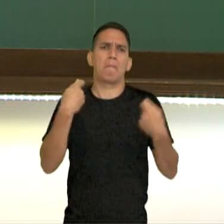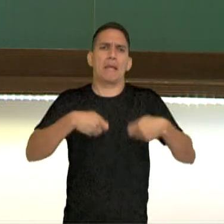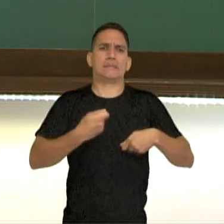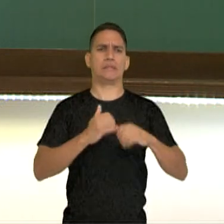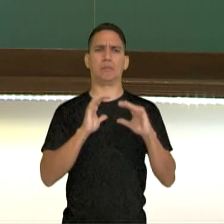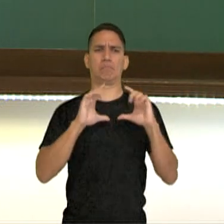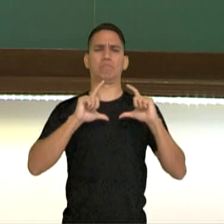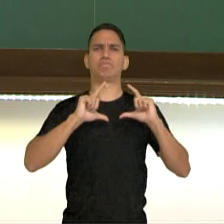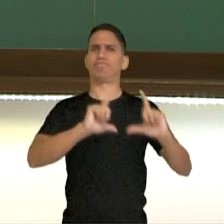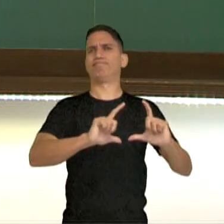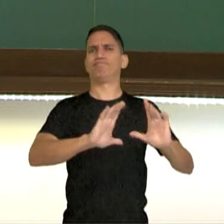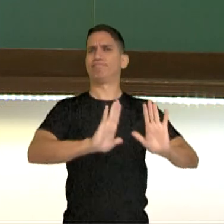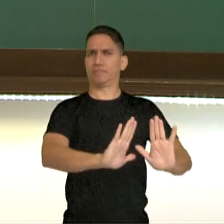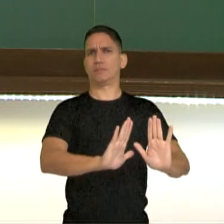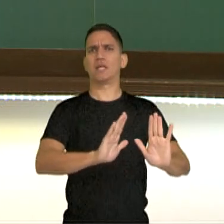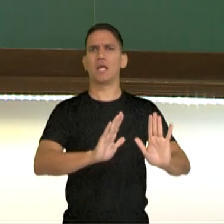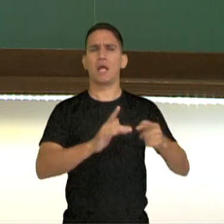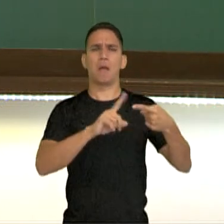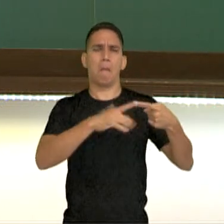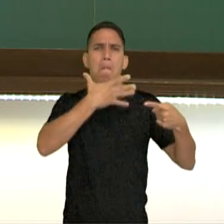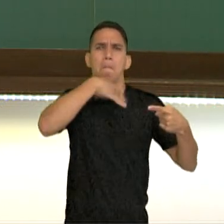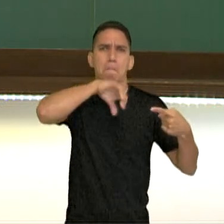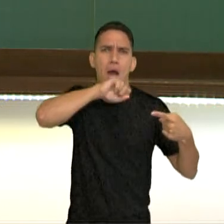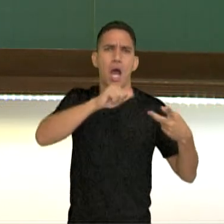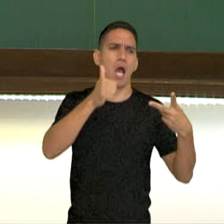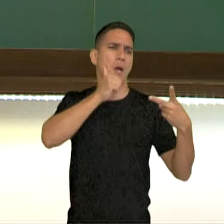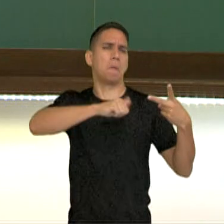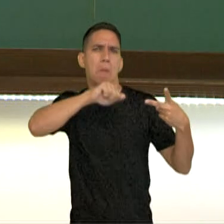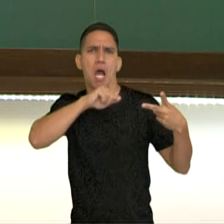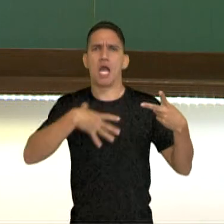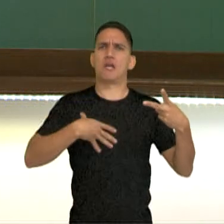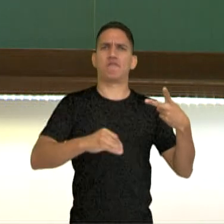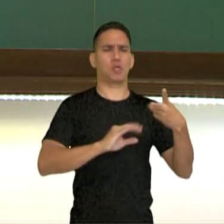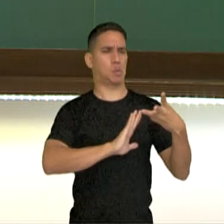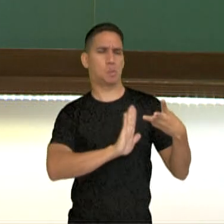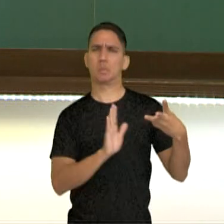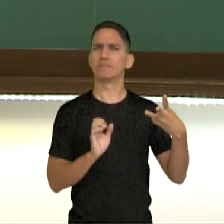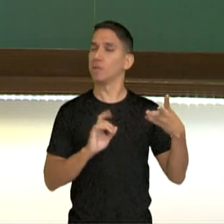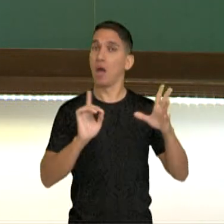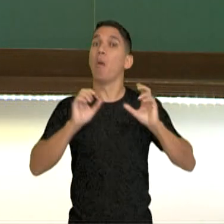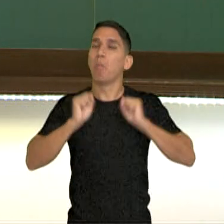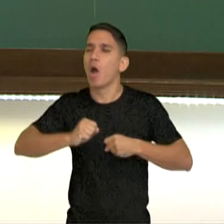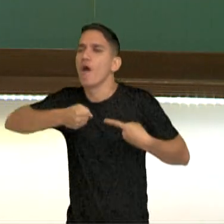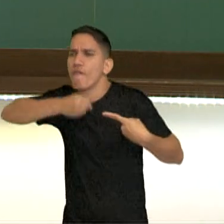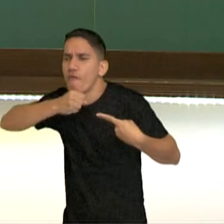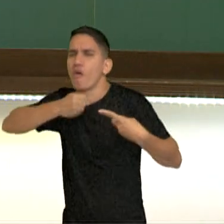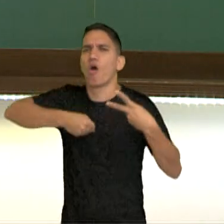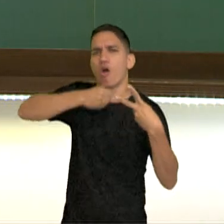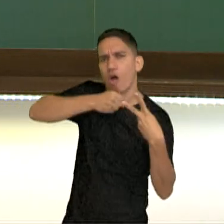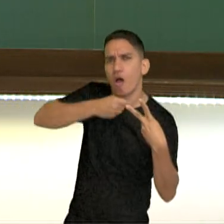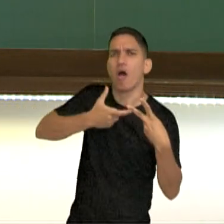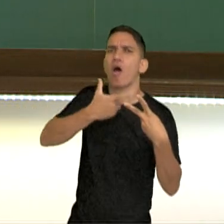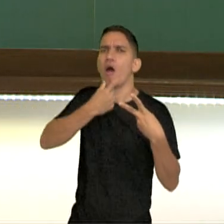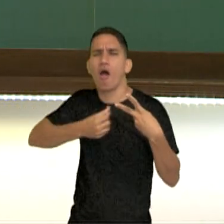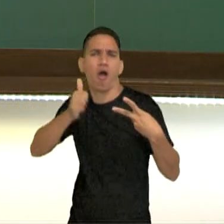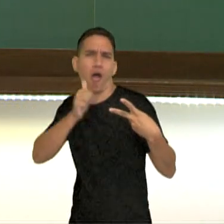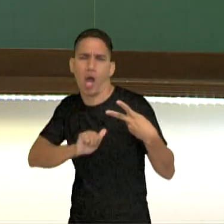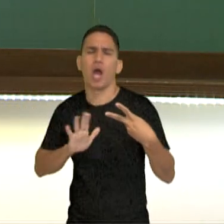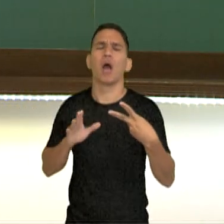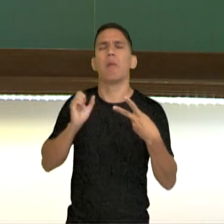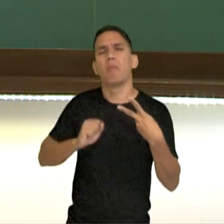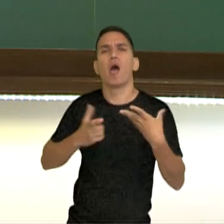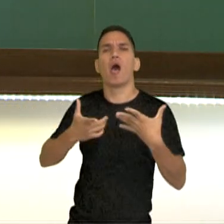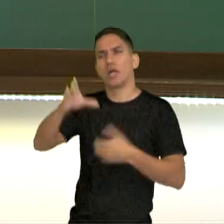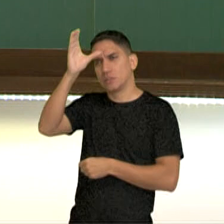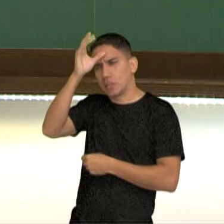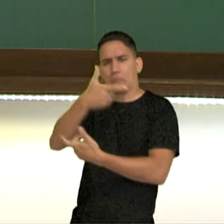composta por pai, mãe e filhinhos. Pode ter o vô, a mãe, a avó ou só o pai, ok? A